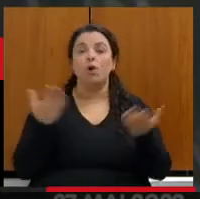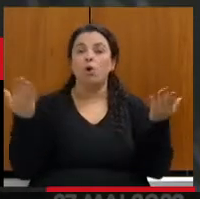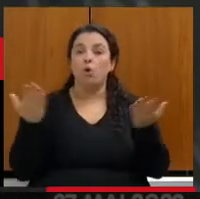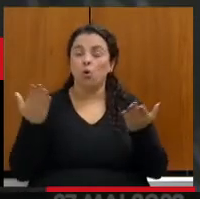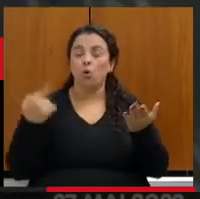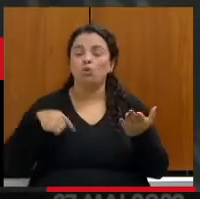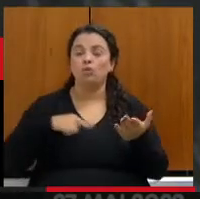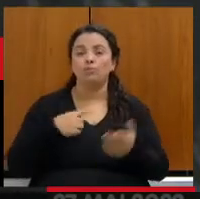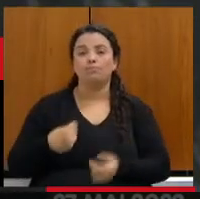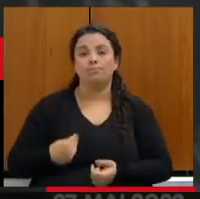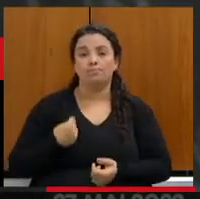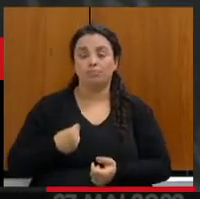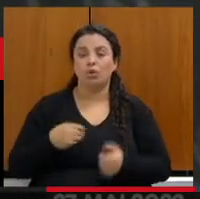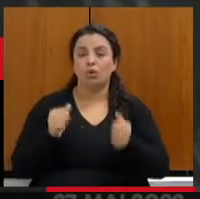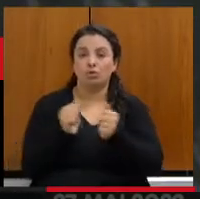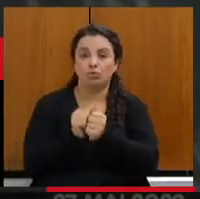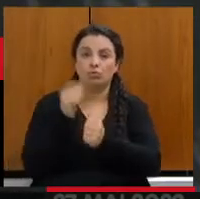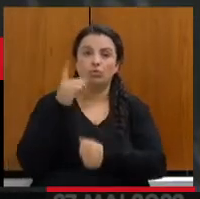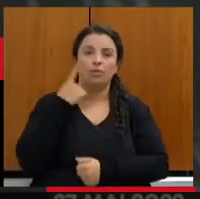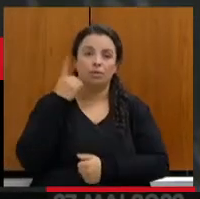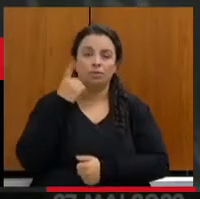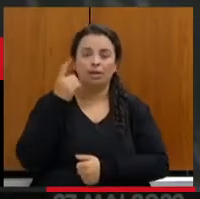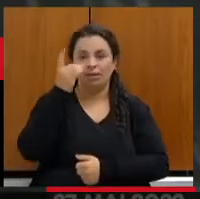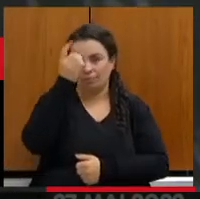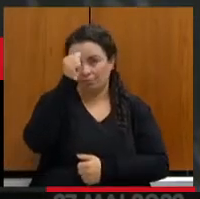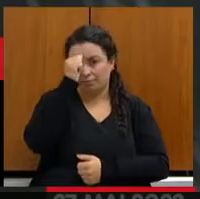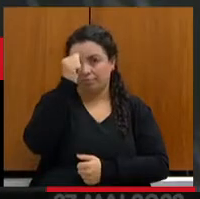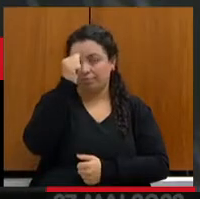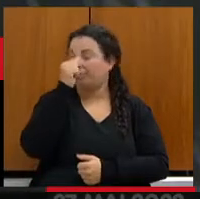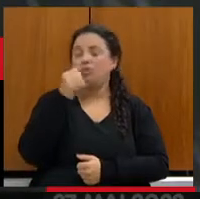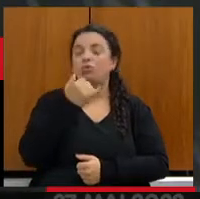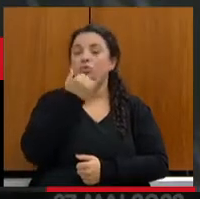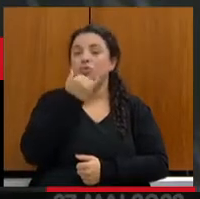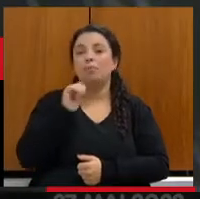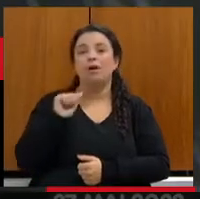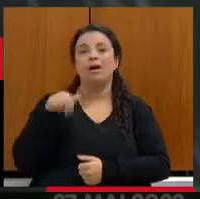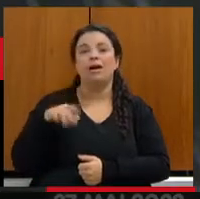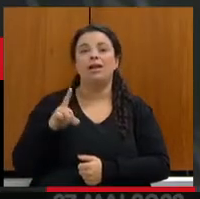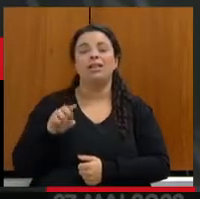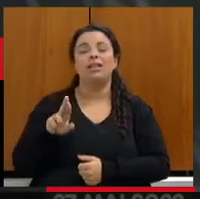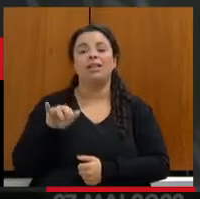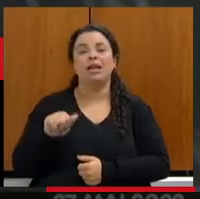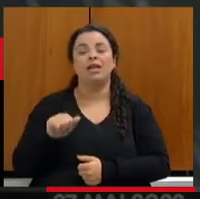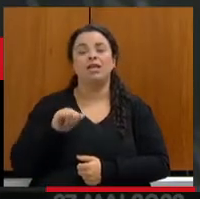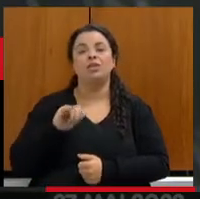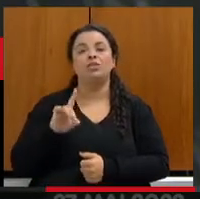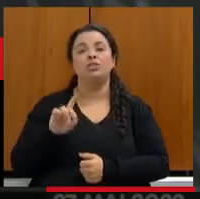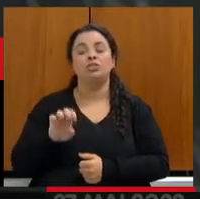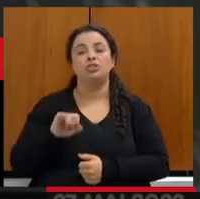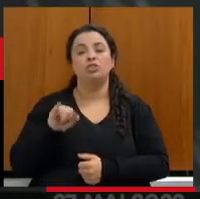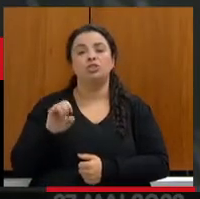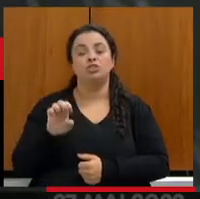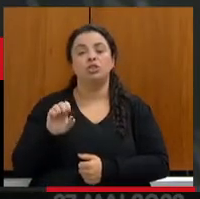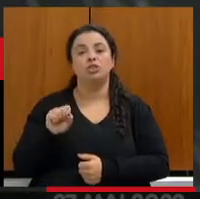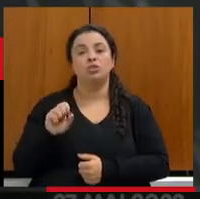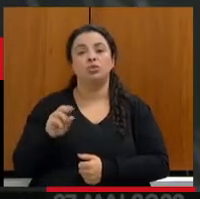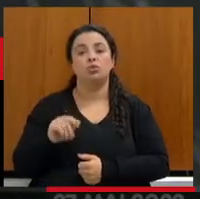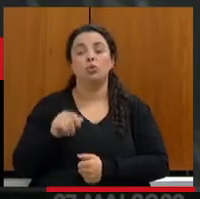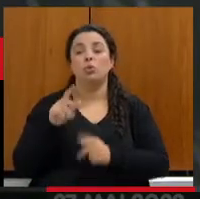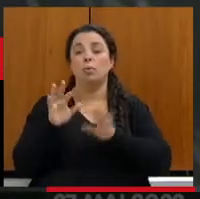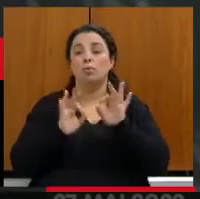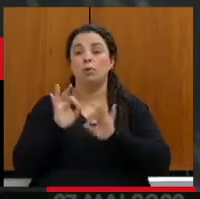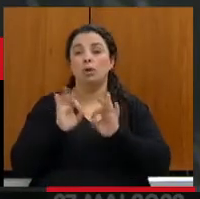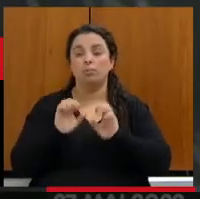gente faz parte aí junto com a deputada Andreia de Jesus o programa de Defensores de direitos humanos onde a gente